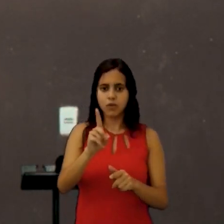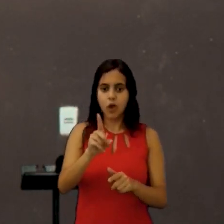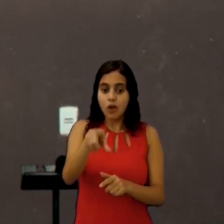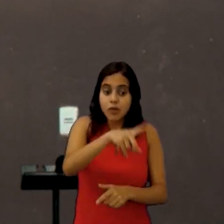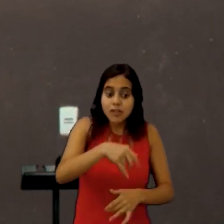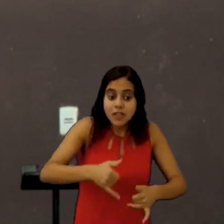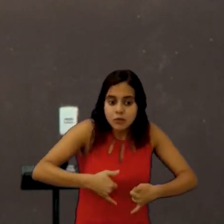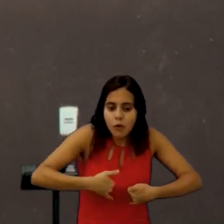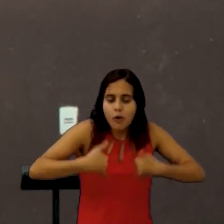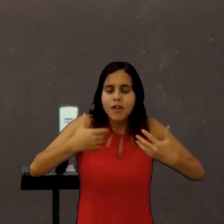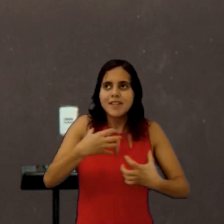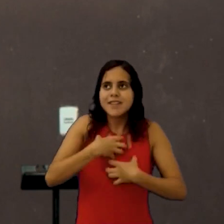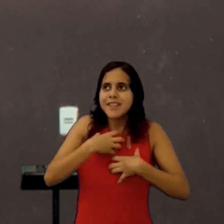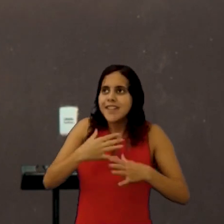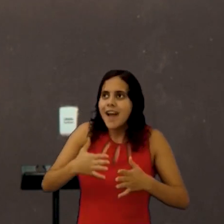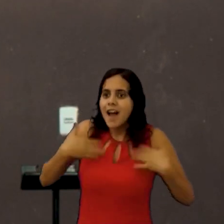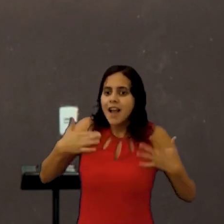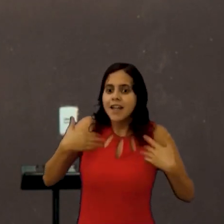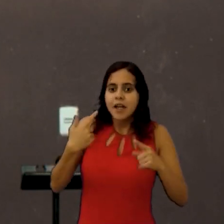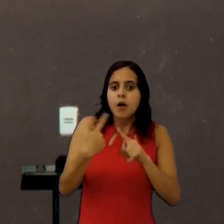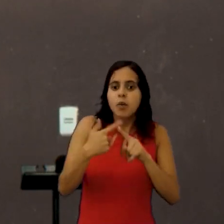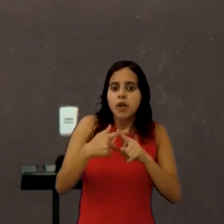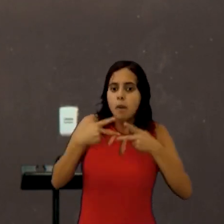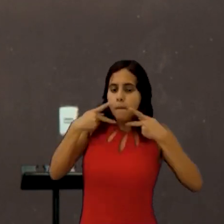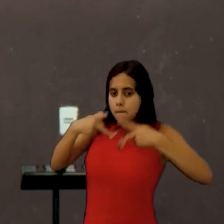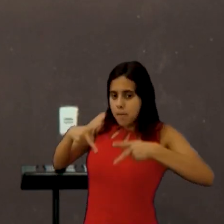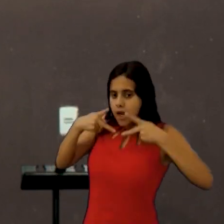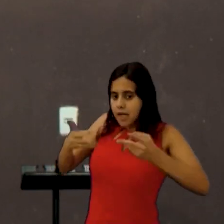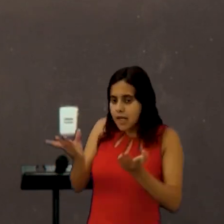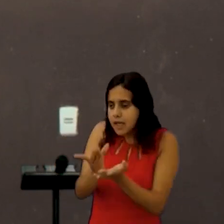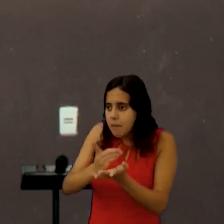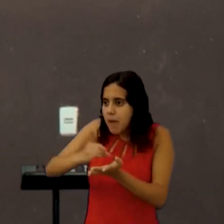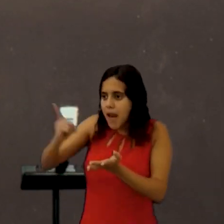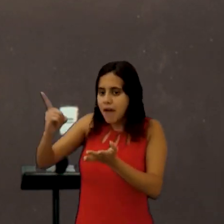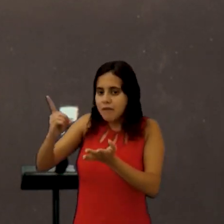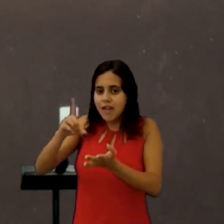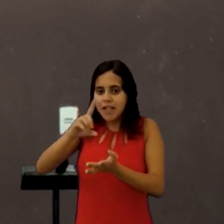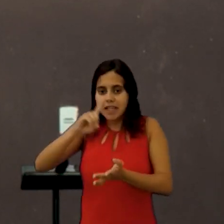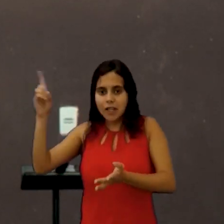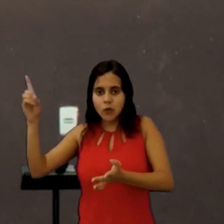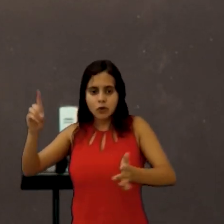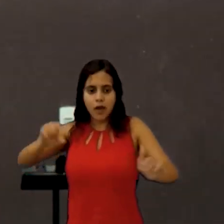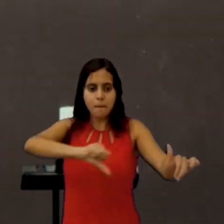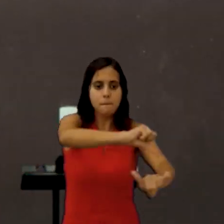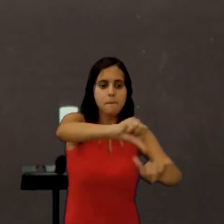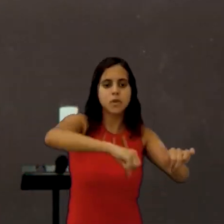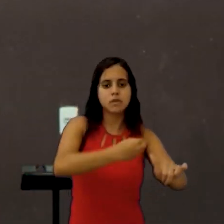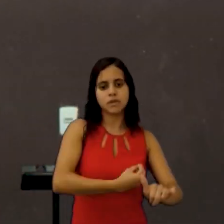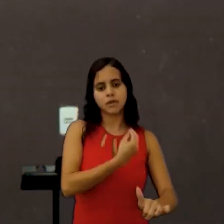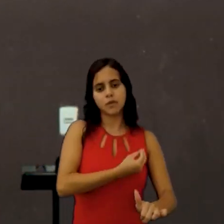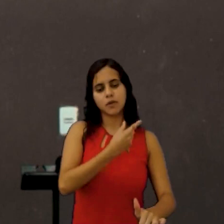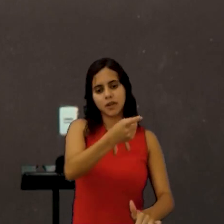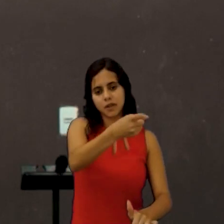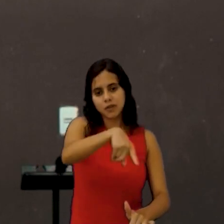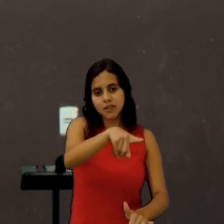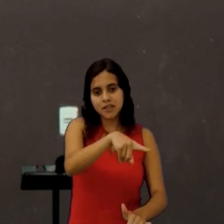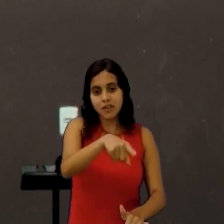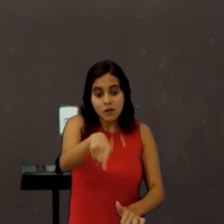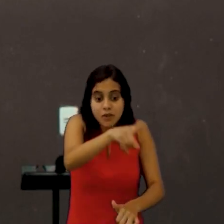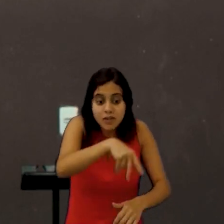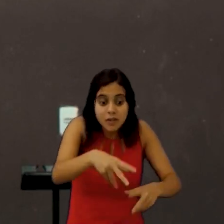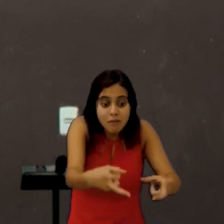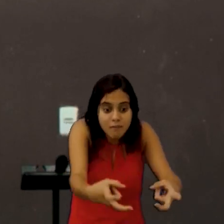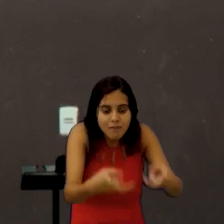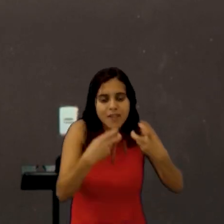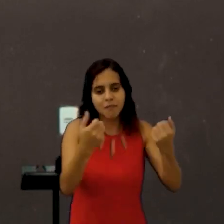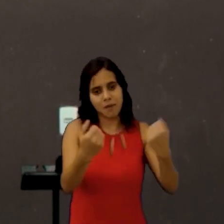orgulhem, porque todas as vezes que eu prego para vocês a palavra, vocês são transformados pelo poder do Evangelho. É isso que eu quero que vocês reconheçam. É isso que